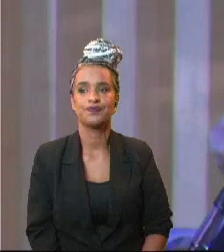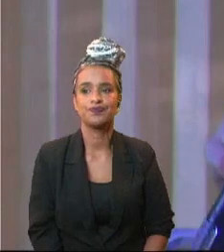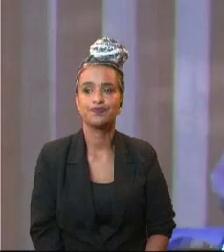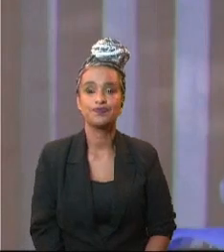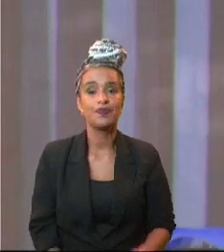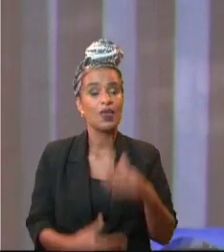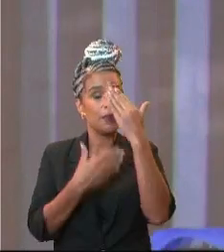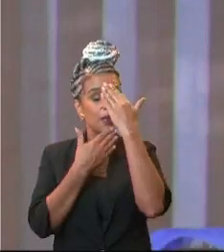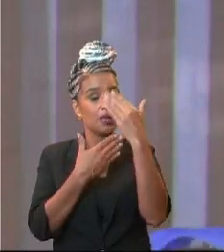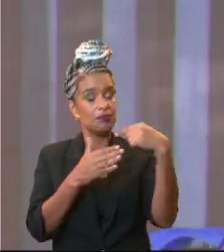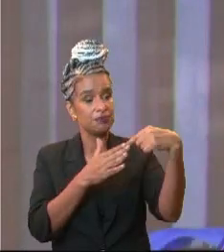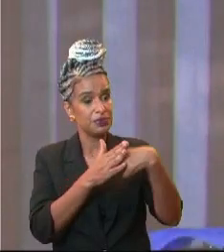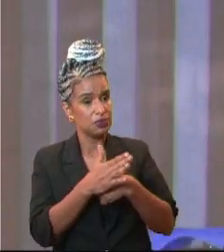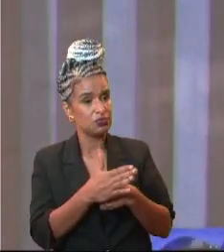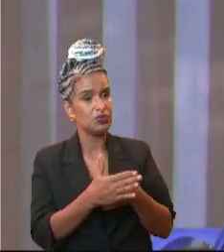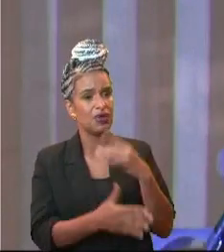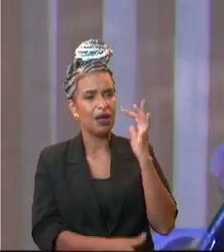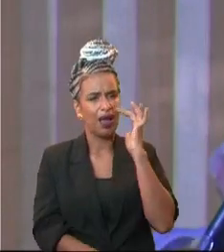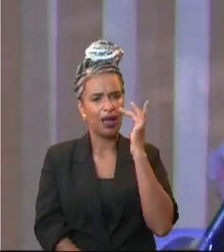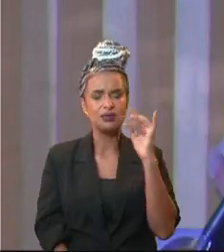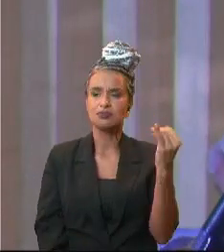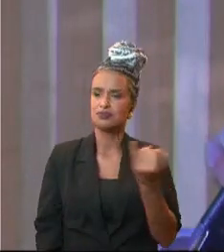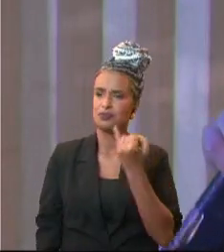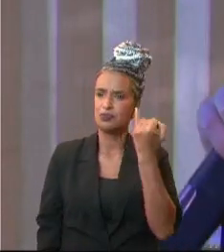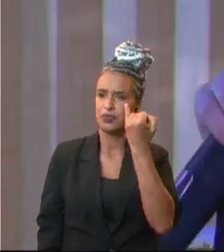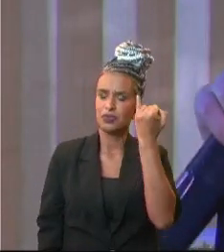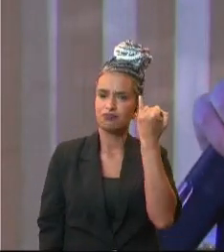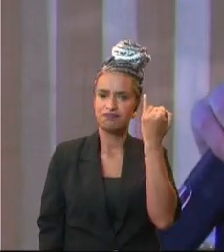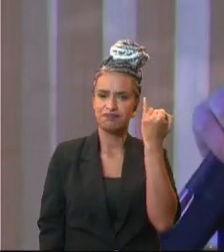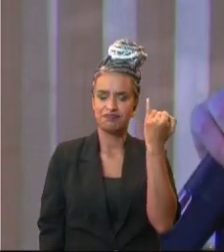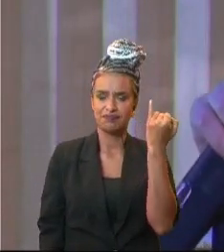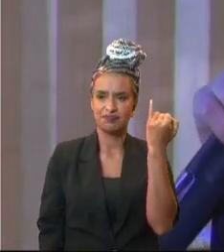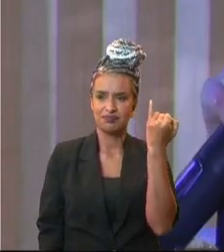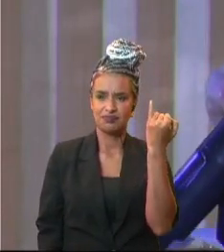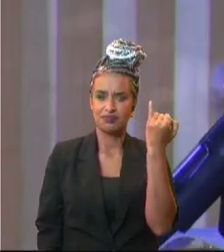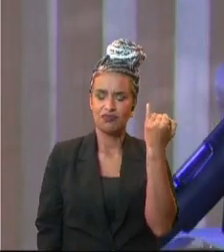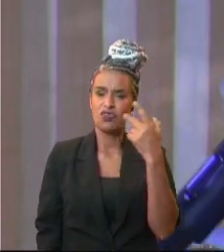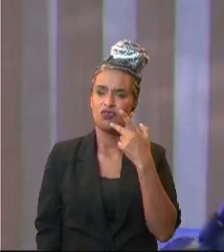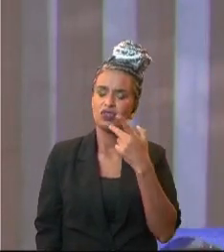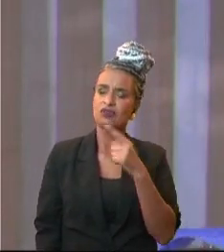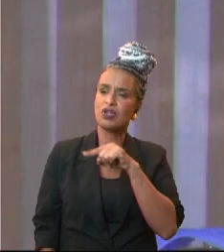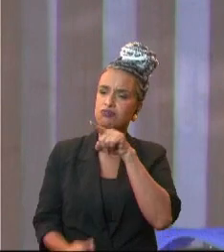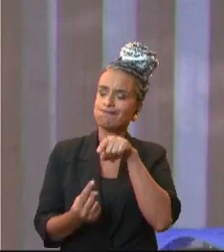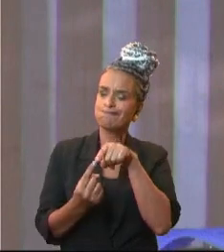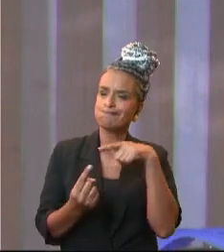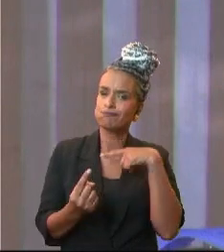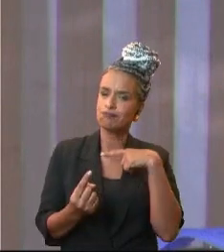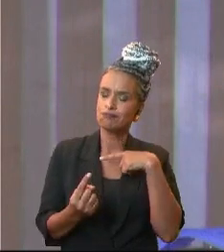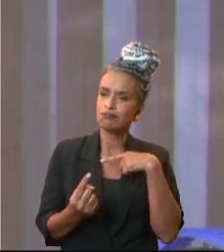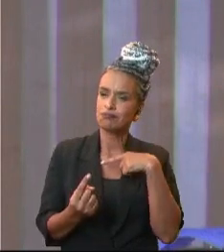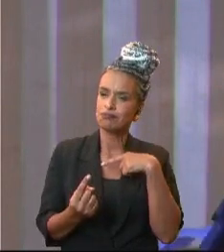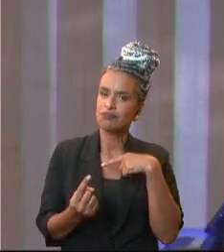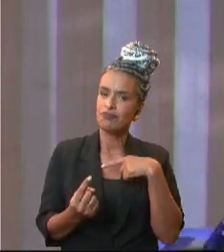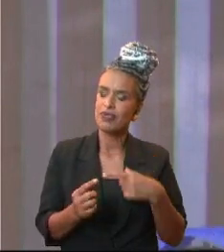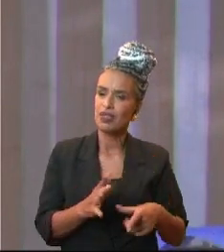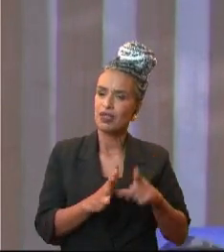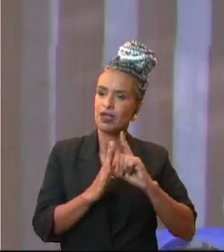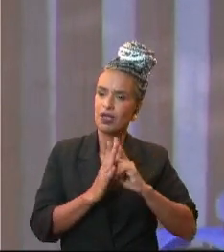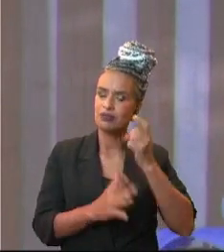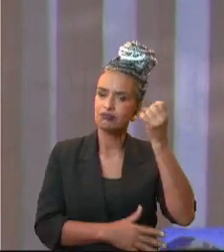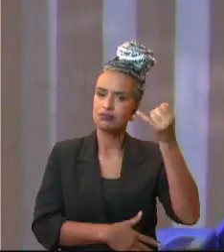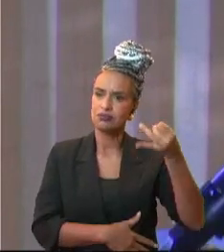Obrigada pela pergunta. Eu acho que é uma pergunta muito importante, né? E você levantou um ponto antes de entrar na substância,